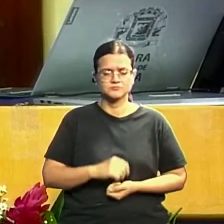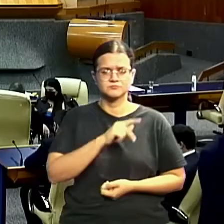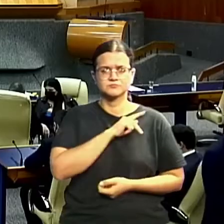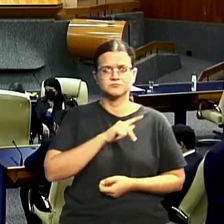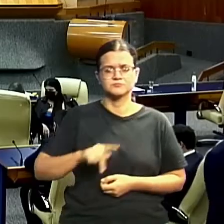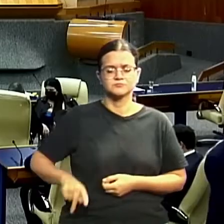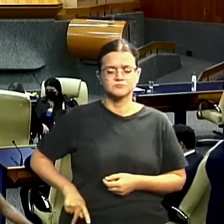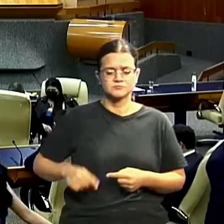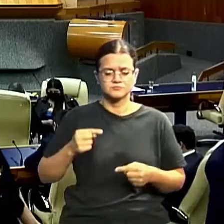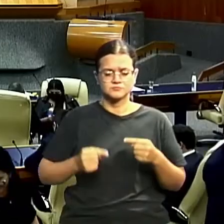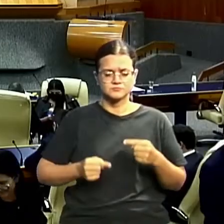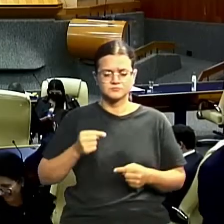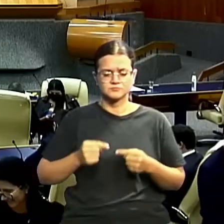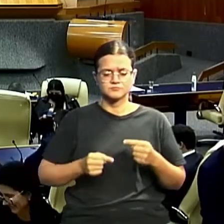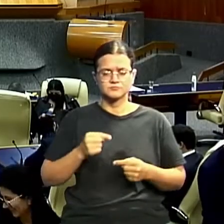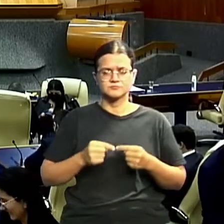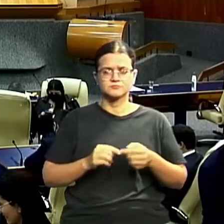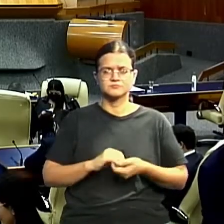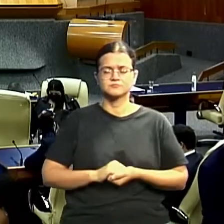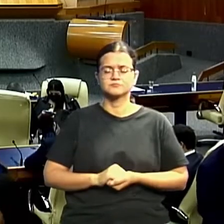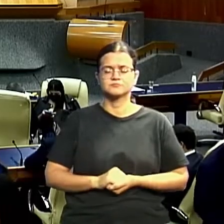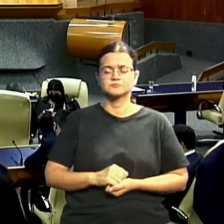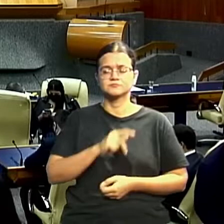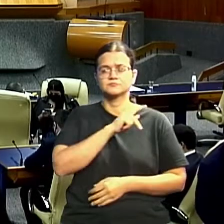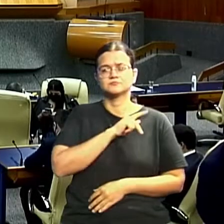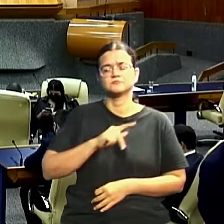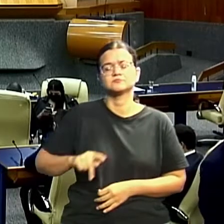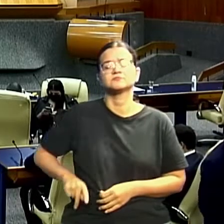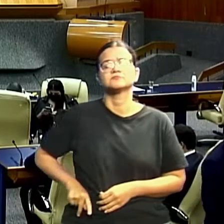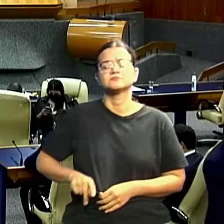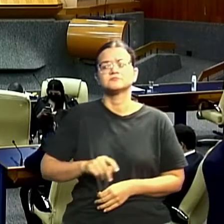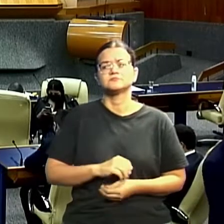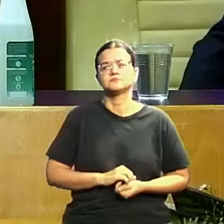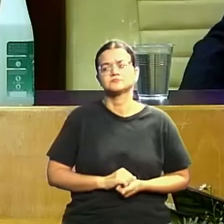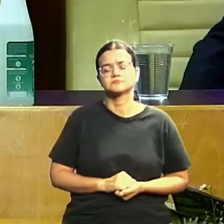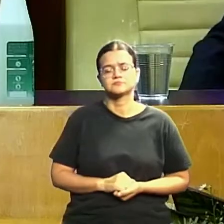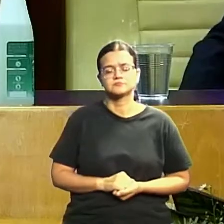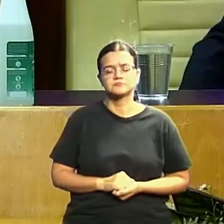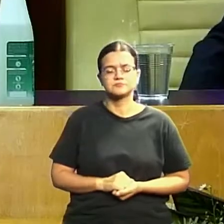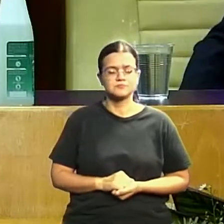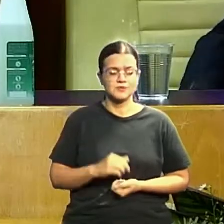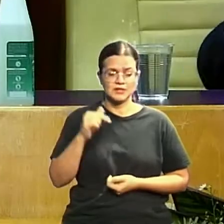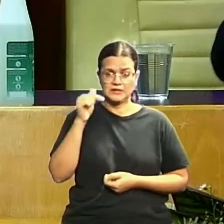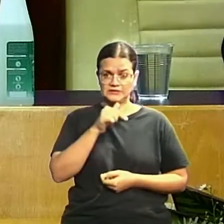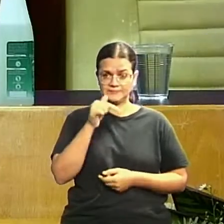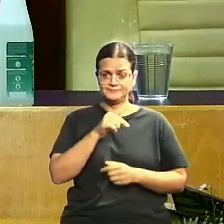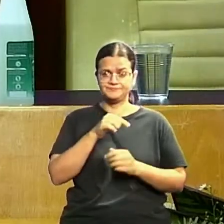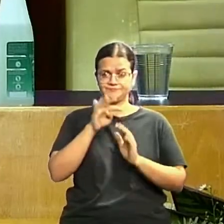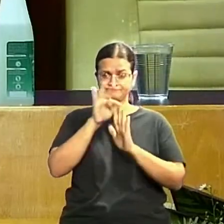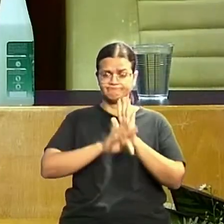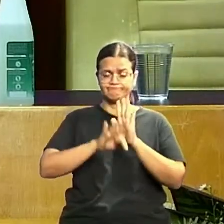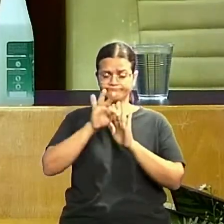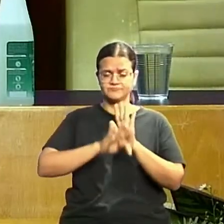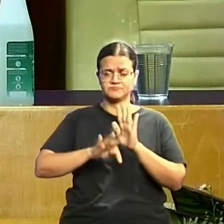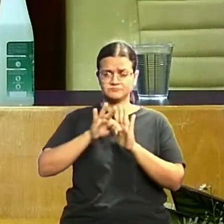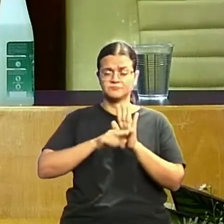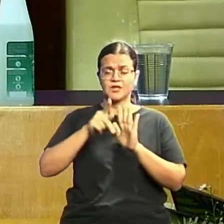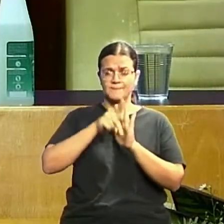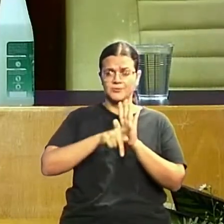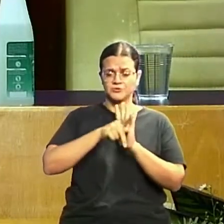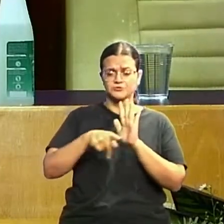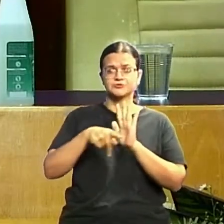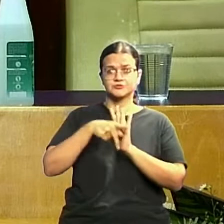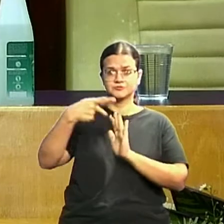Presidente, em discussão. Anselmo Pereira. Senhor presidente, a matéria do ilustre vereador